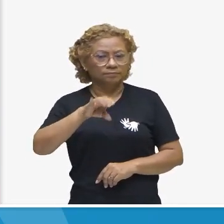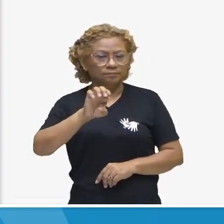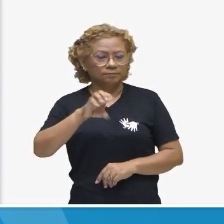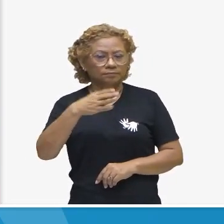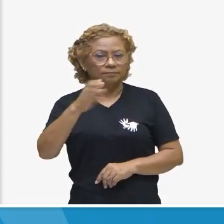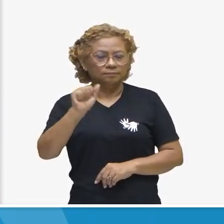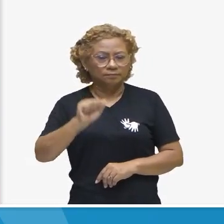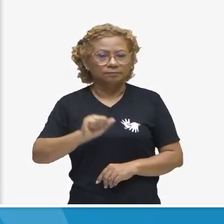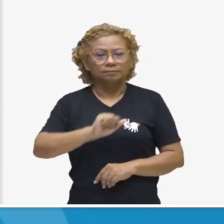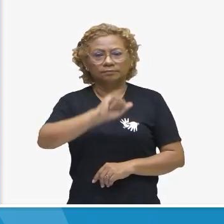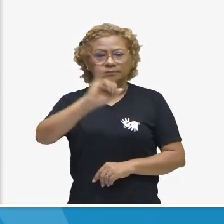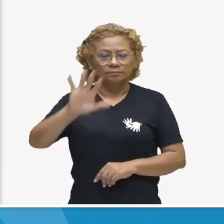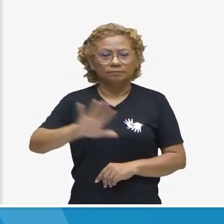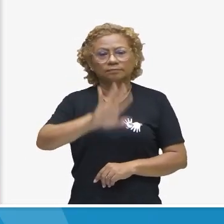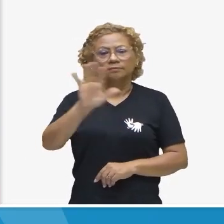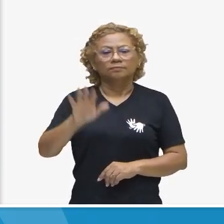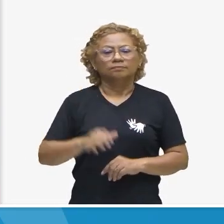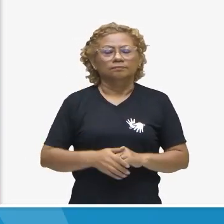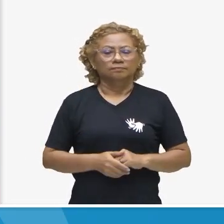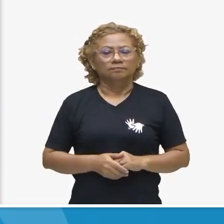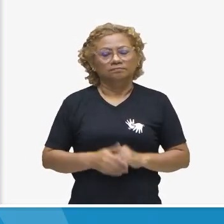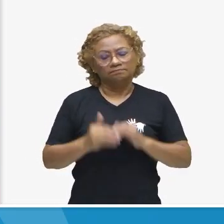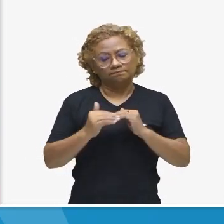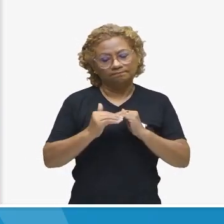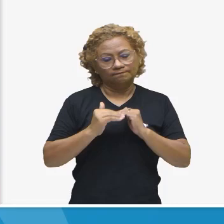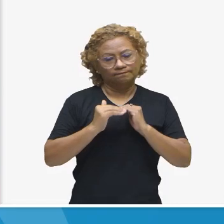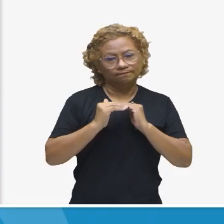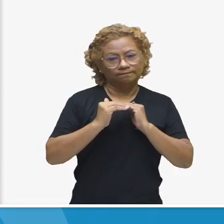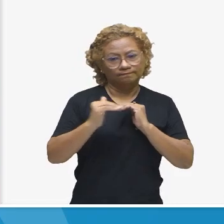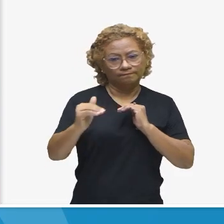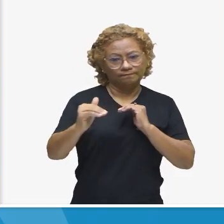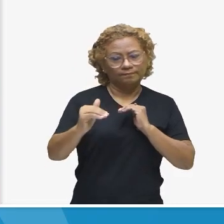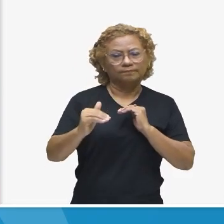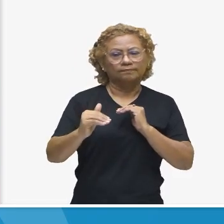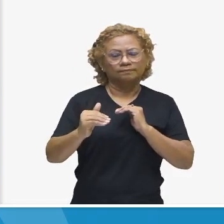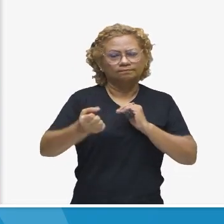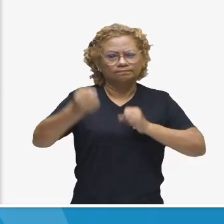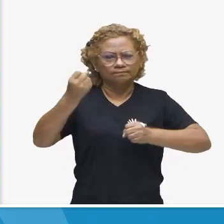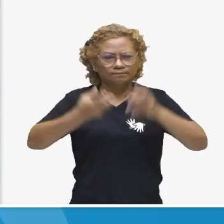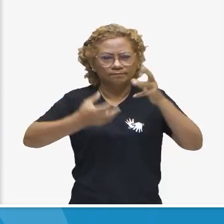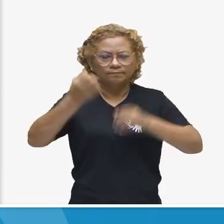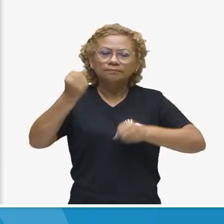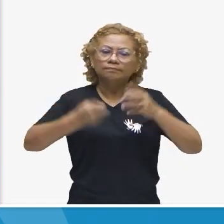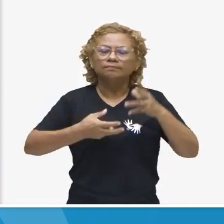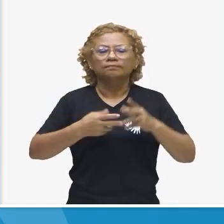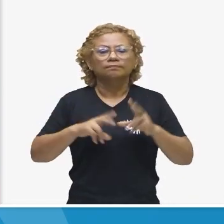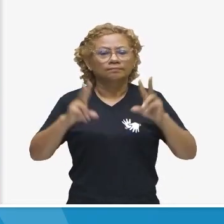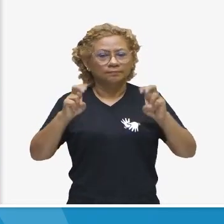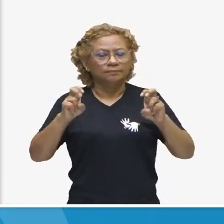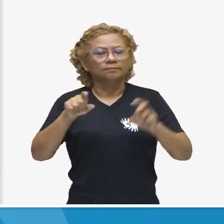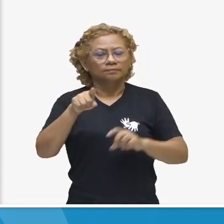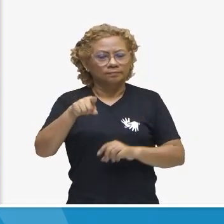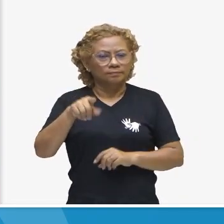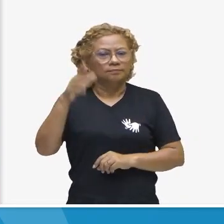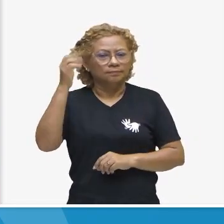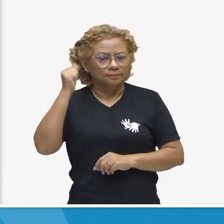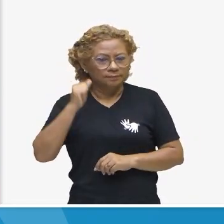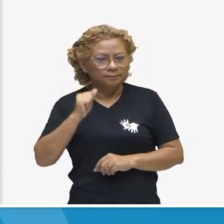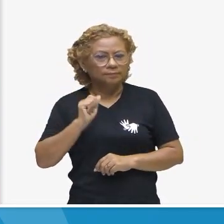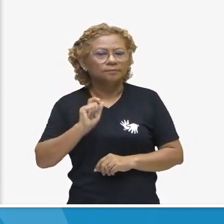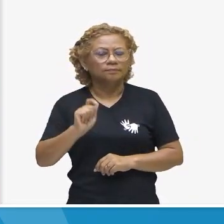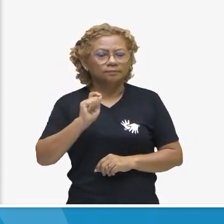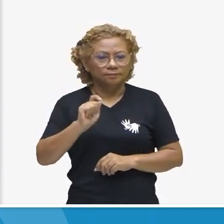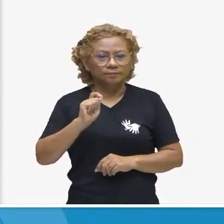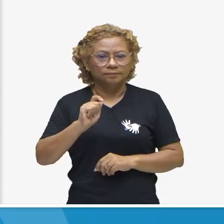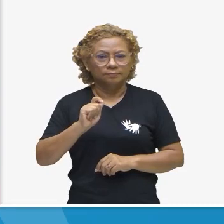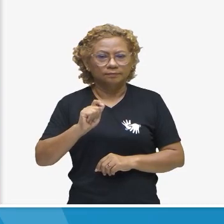um ângulo reto, ok? Então, a gente vai falar muito sobre projeção ortogonal, então vocês já sabem, projeção ortogonal é tudo